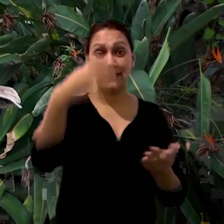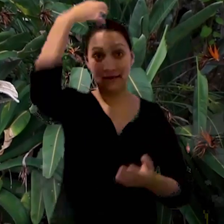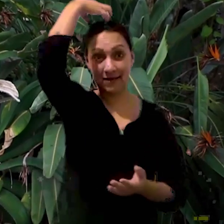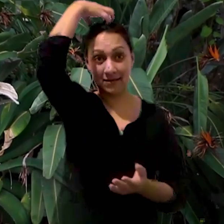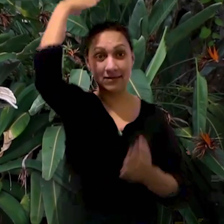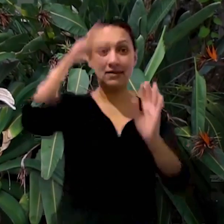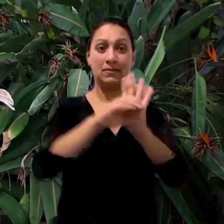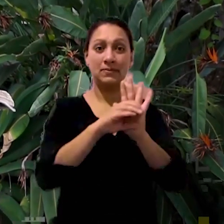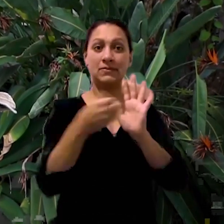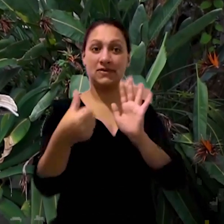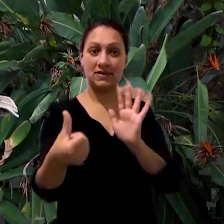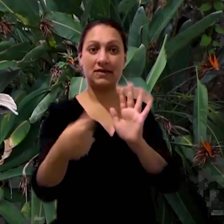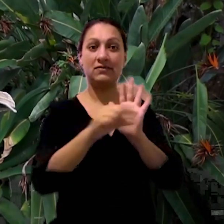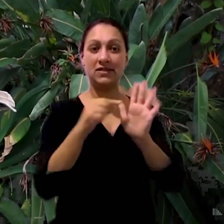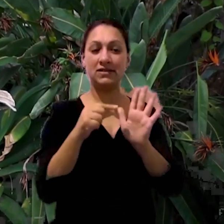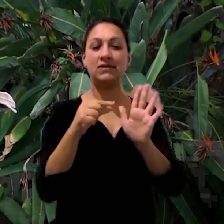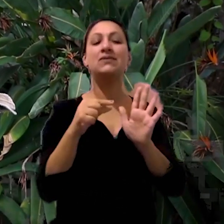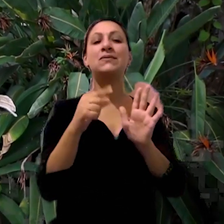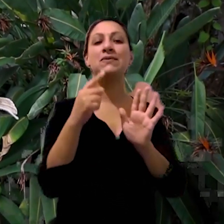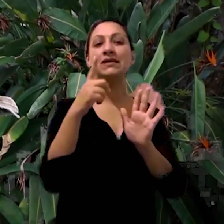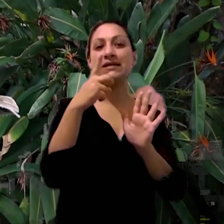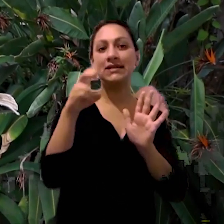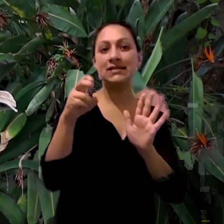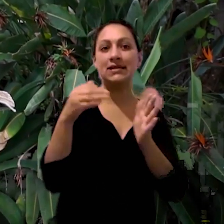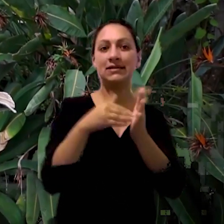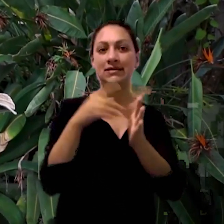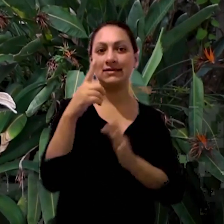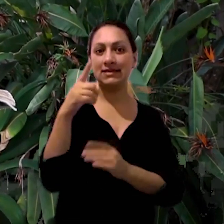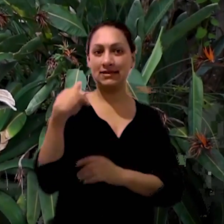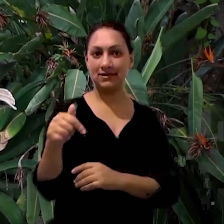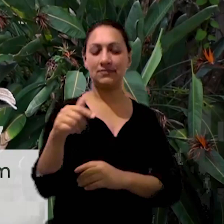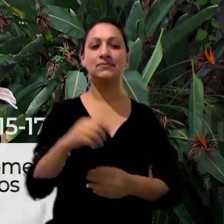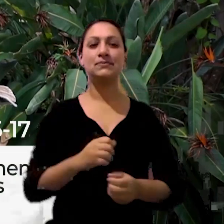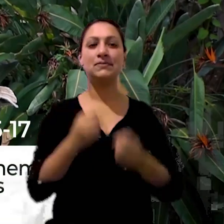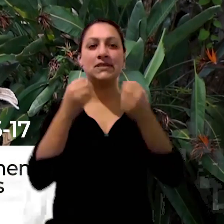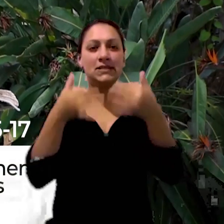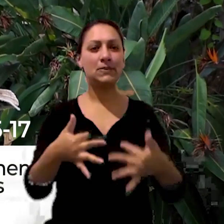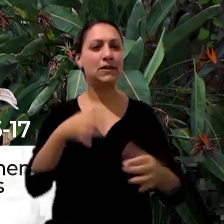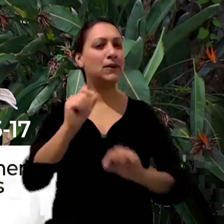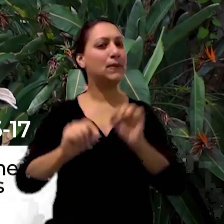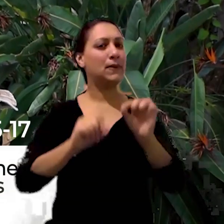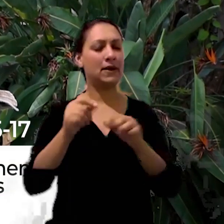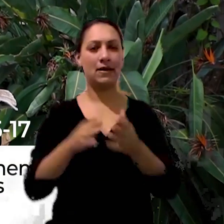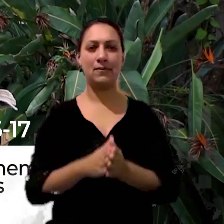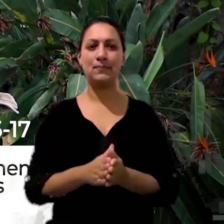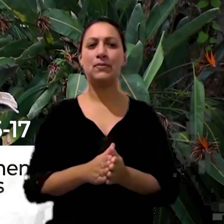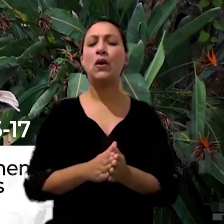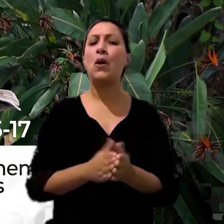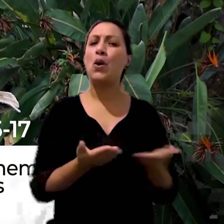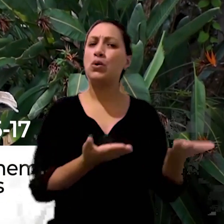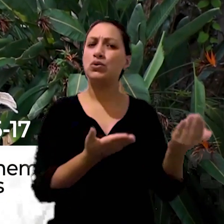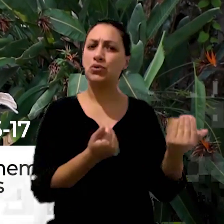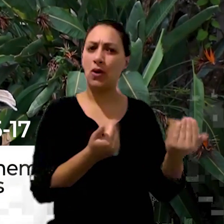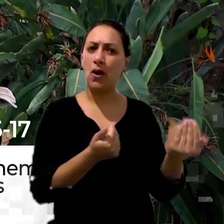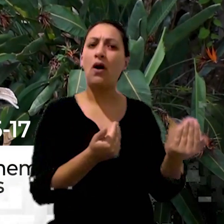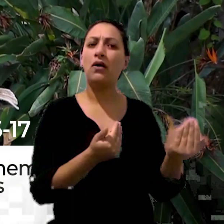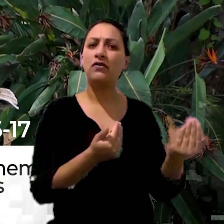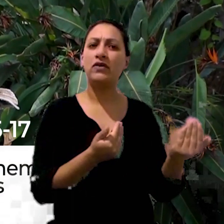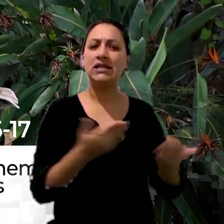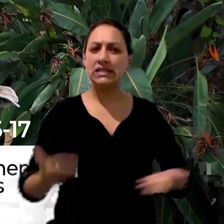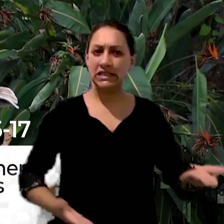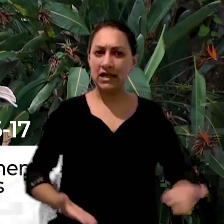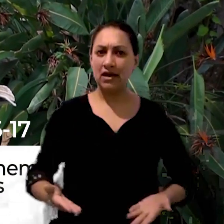capítulo 6, versículo 15 ao 17, que diz assim: Tendo se levantado muito cedo, o moço do homem de